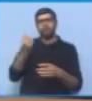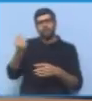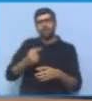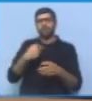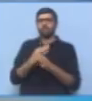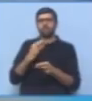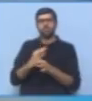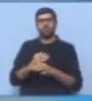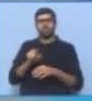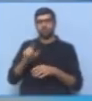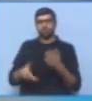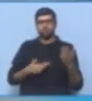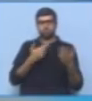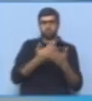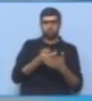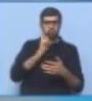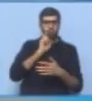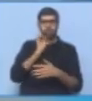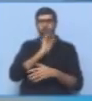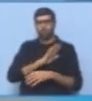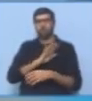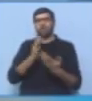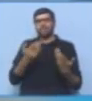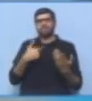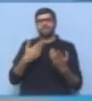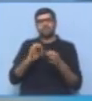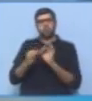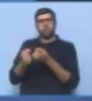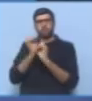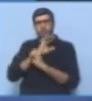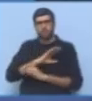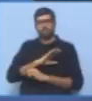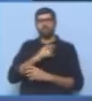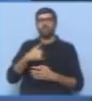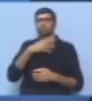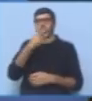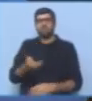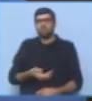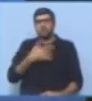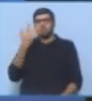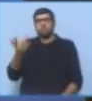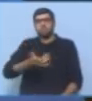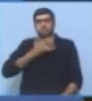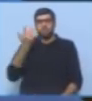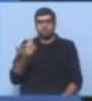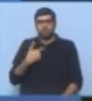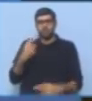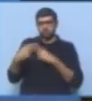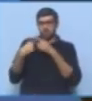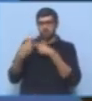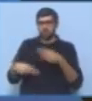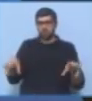uma proposta insegura e sem sentido. E eu diria quase inútil, isto é, para uma nova